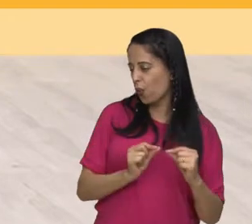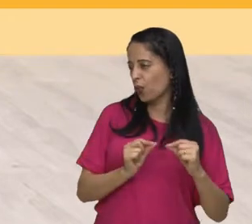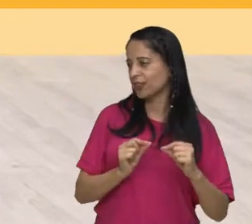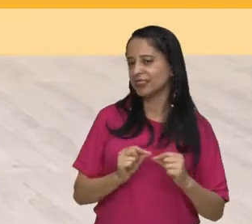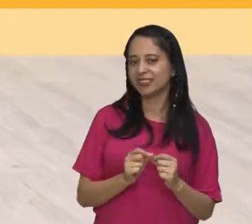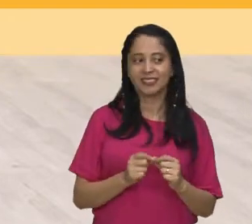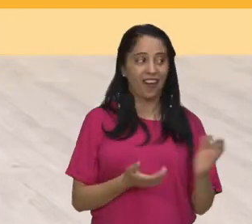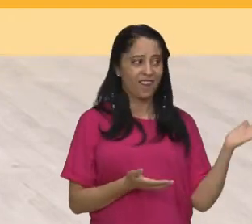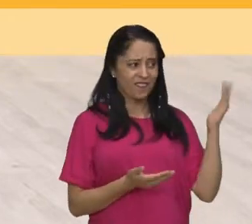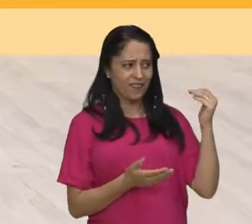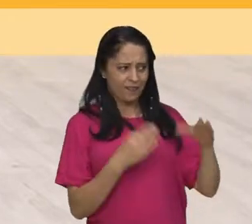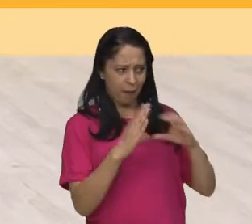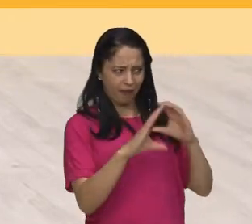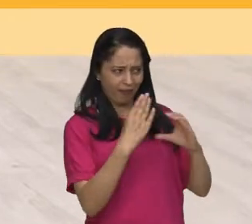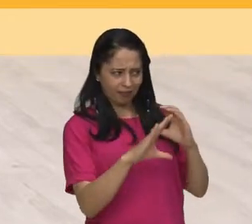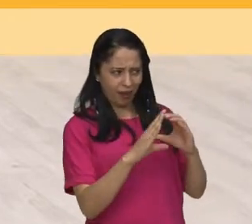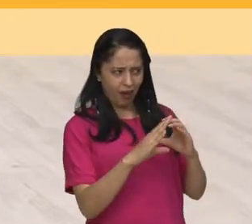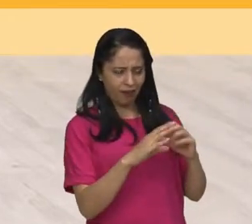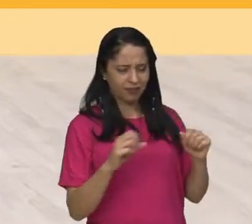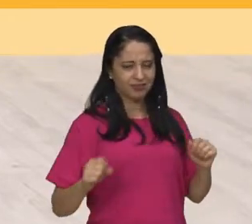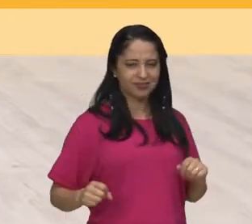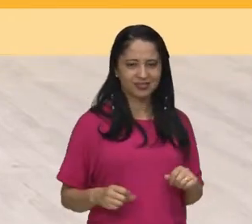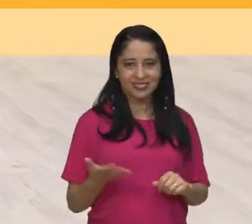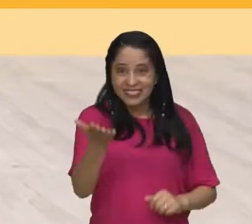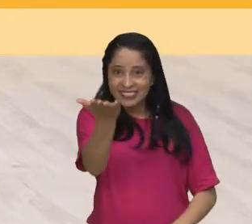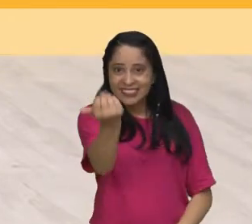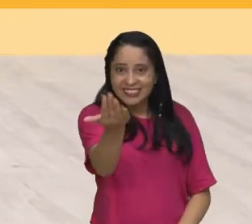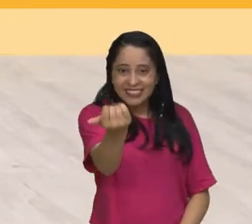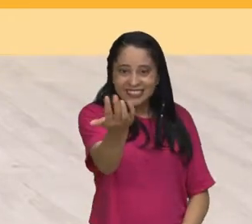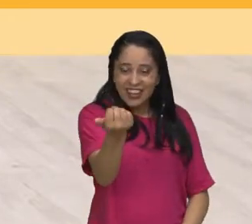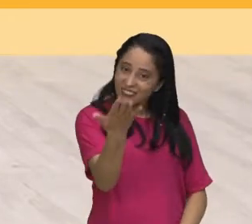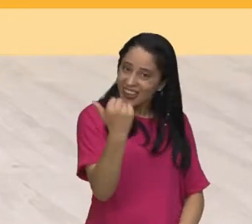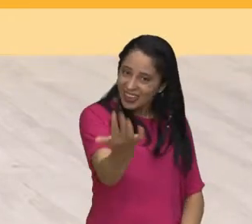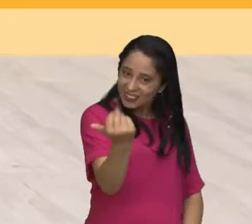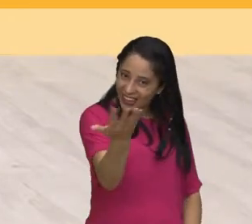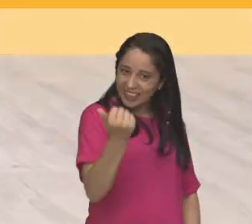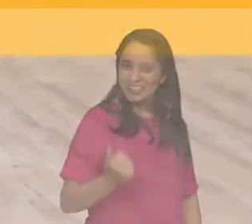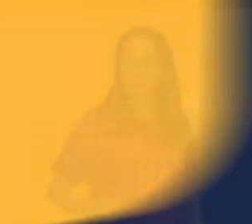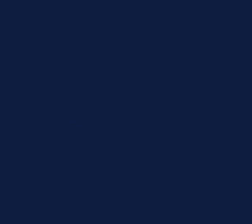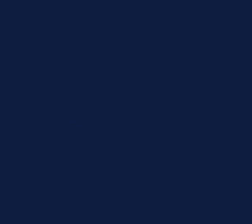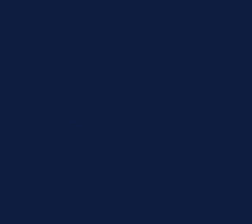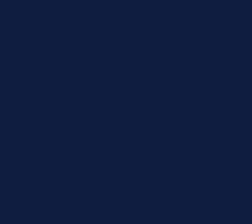Vamos. Pra gente acordar? Demorou. Vem cantar com a gente, vamos.